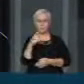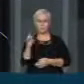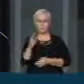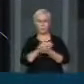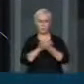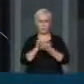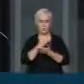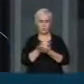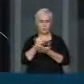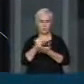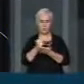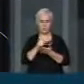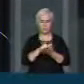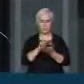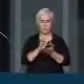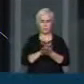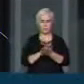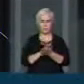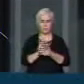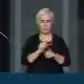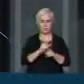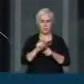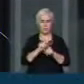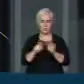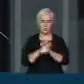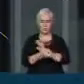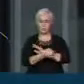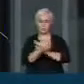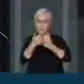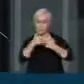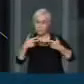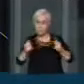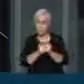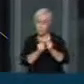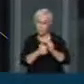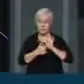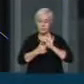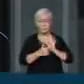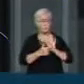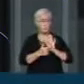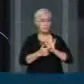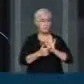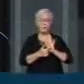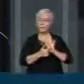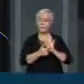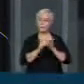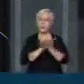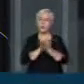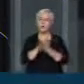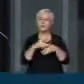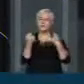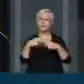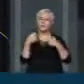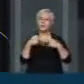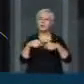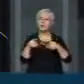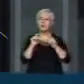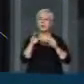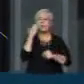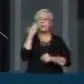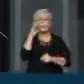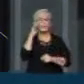às contratações, verifica-se que tais instrumentos não indicam os elementos necessários à